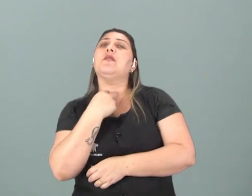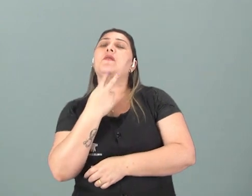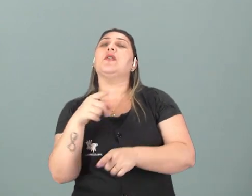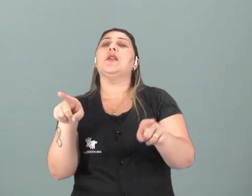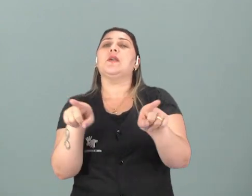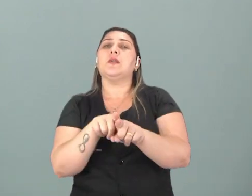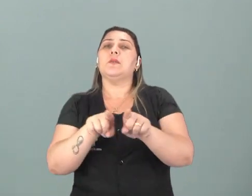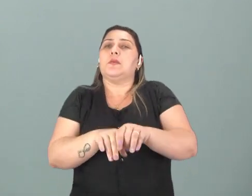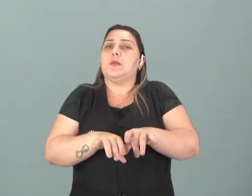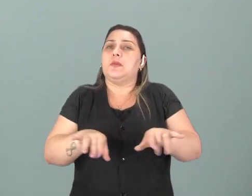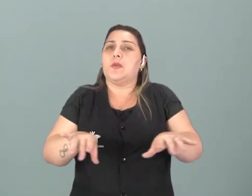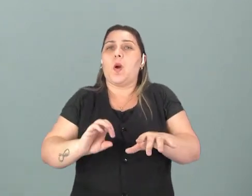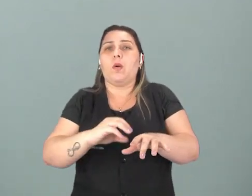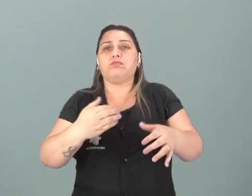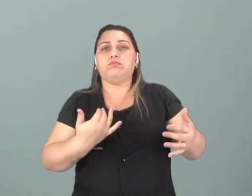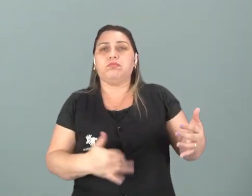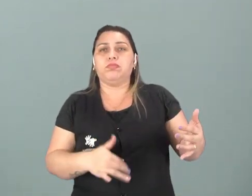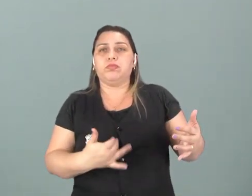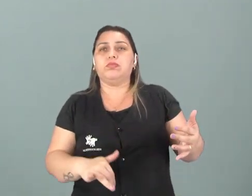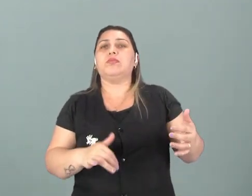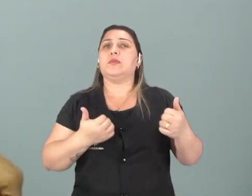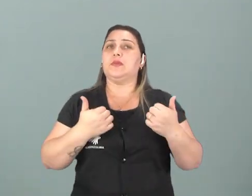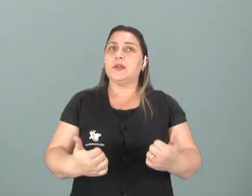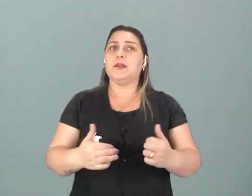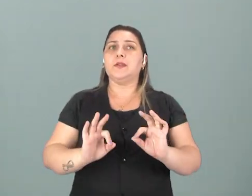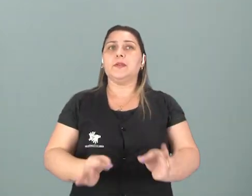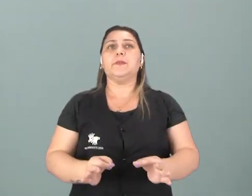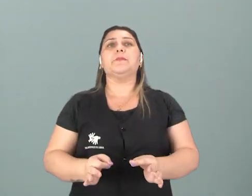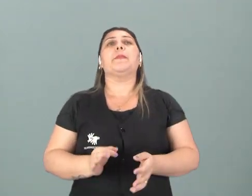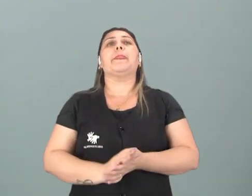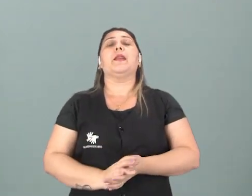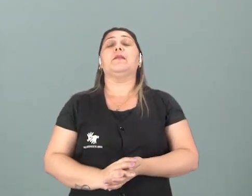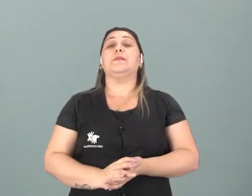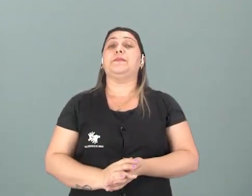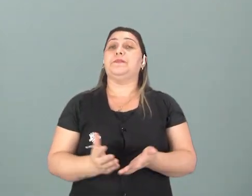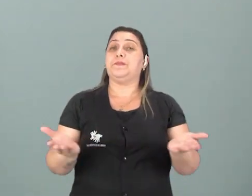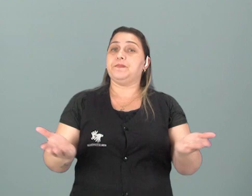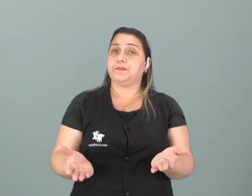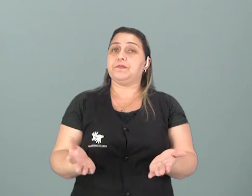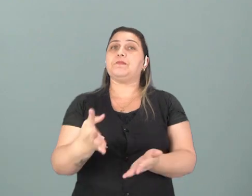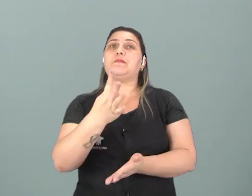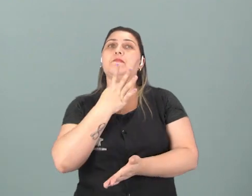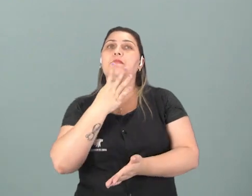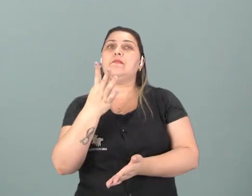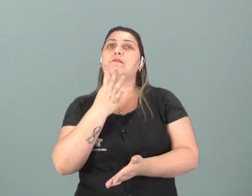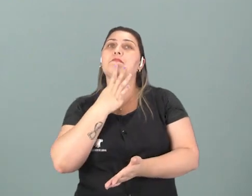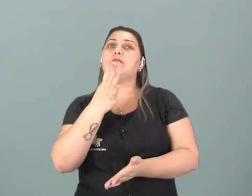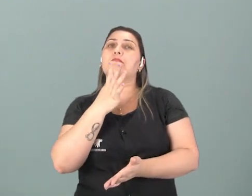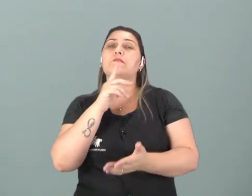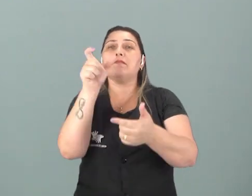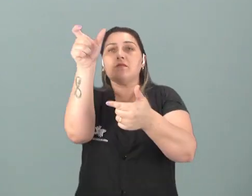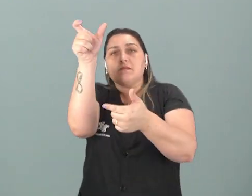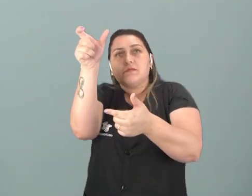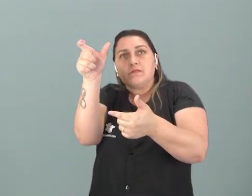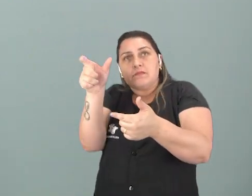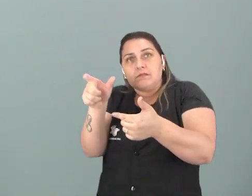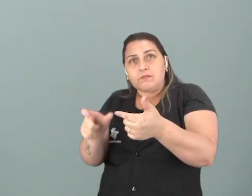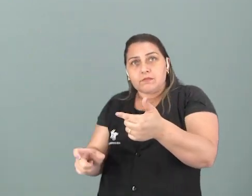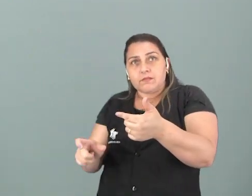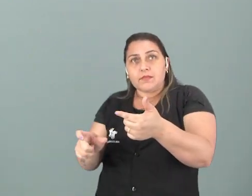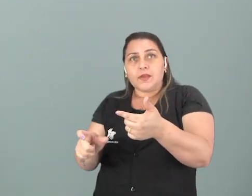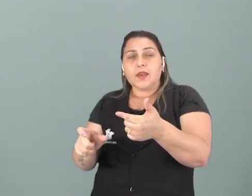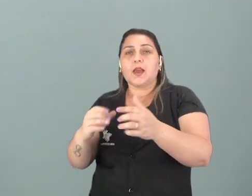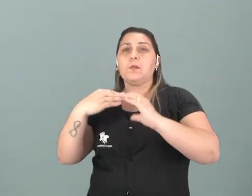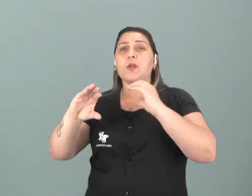para instrumento também, certo? Vamos lá. Vamos conhecer as figuras musicais ou